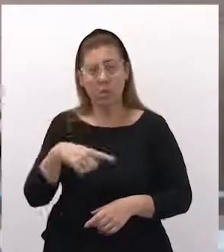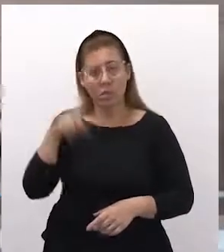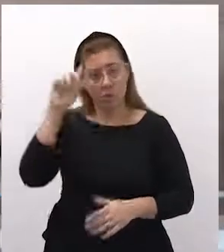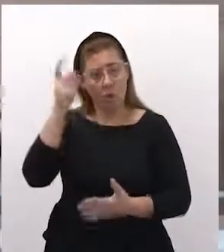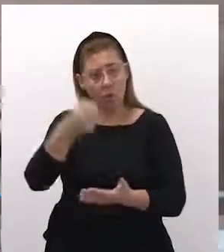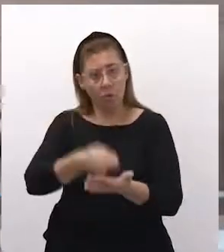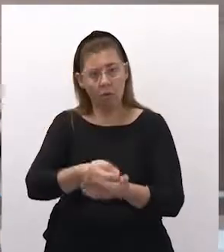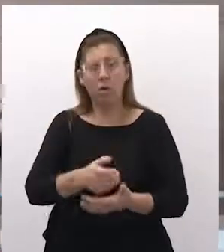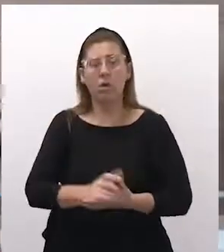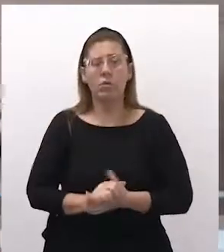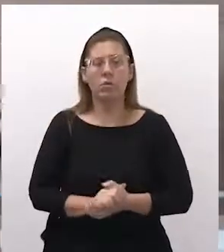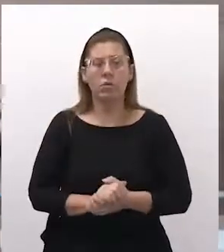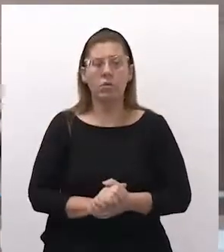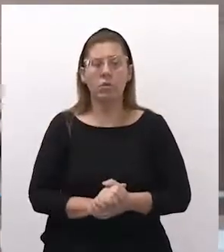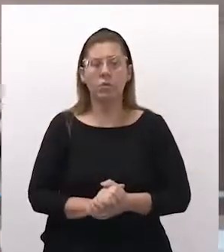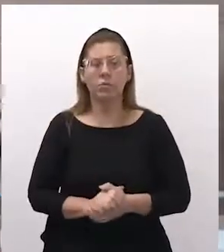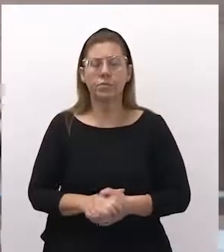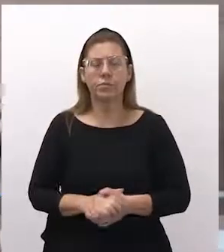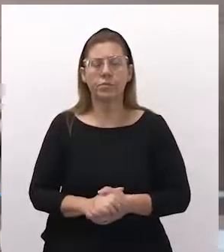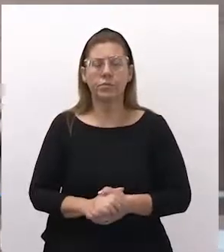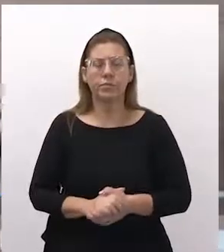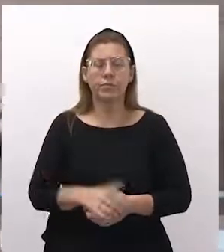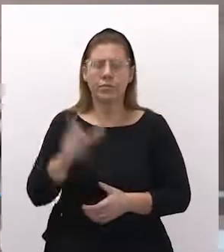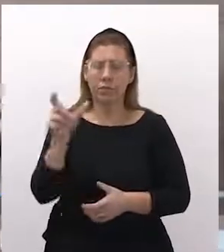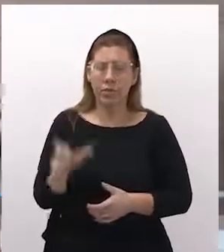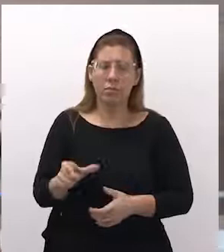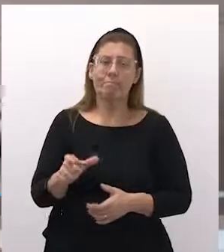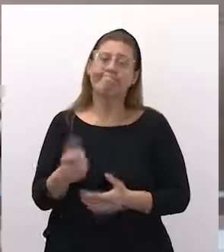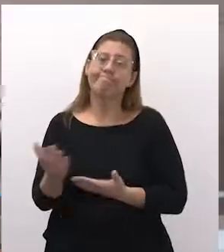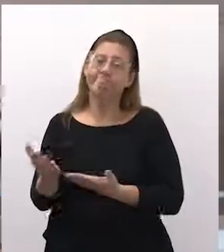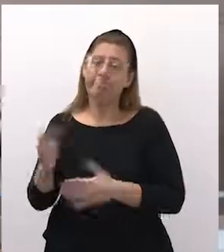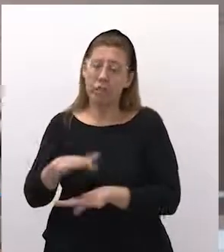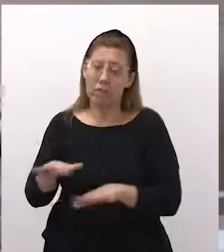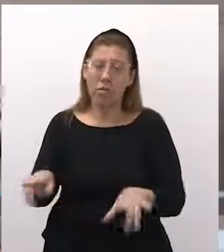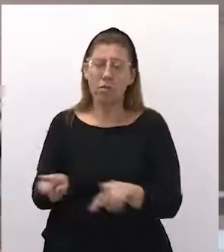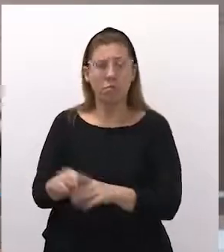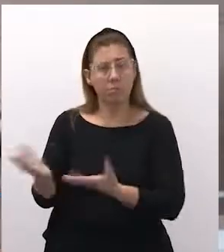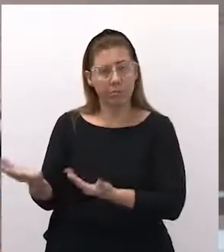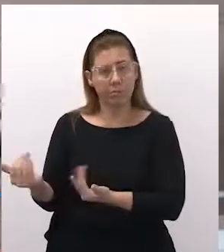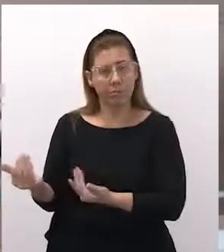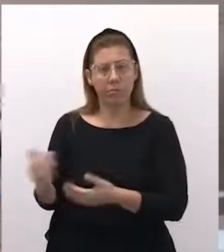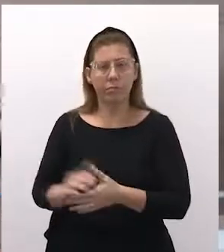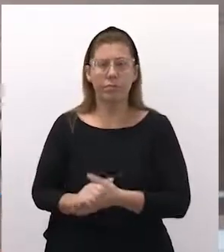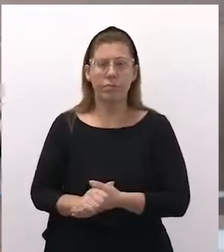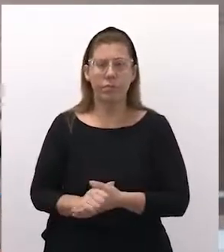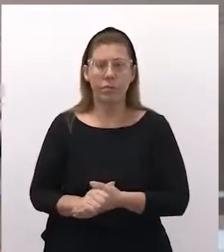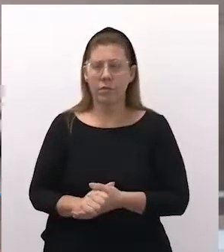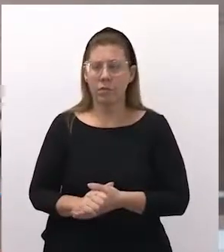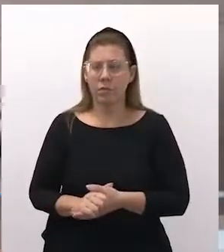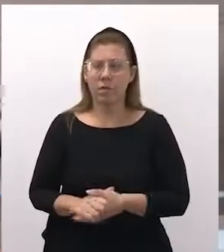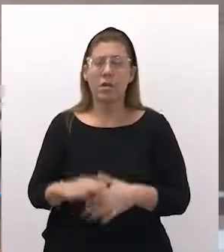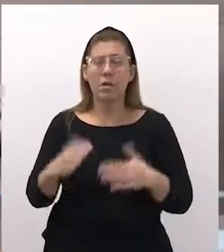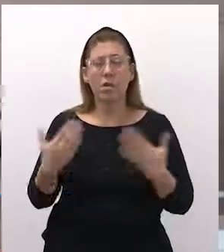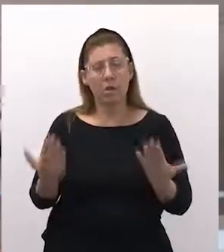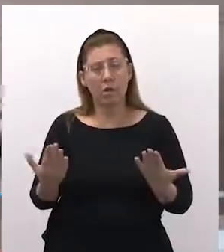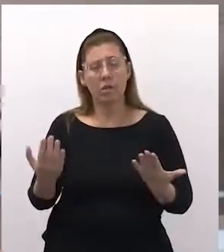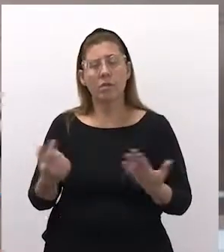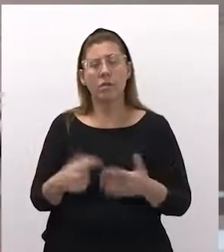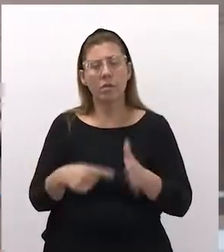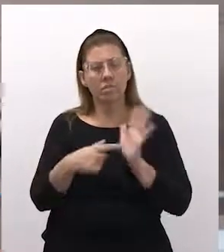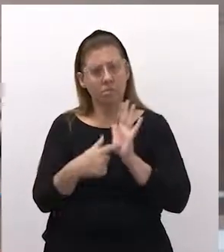decisões os sujeitos, criança e adolescente. E a grande questão que eles dão